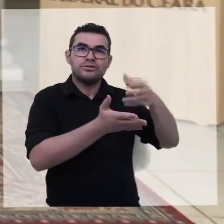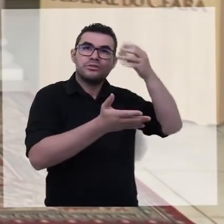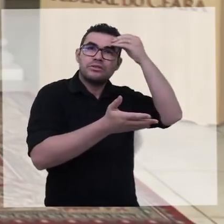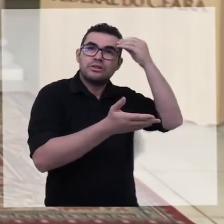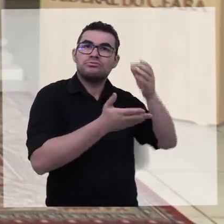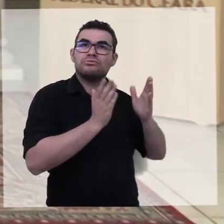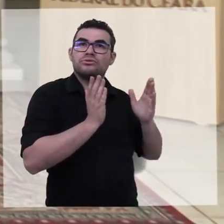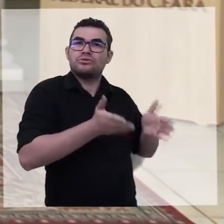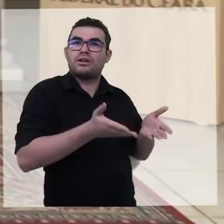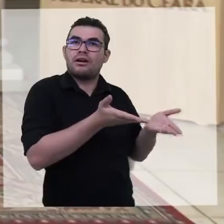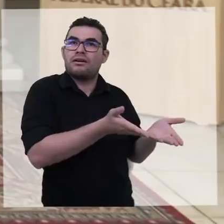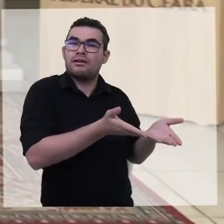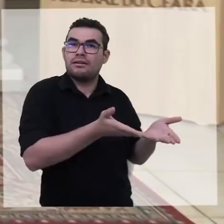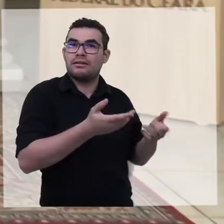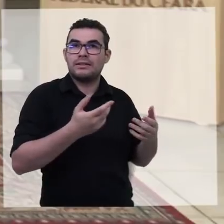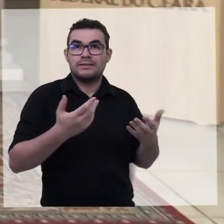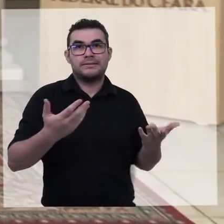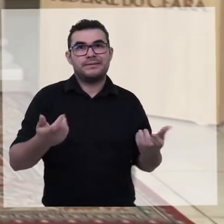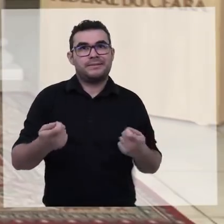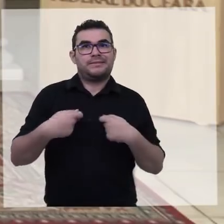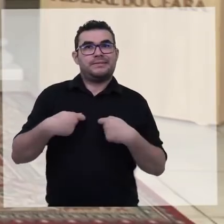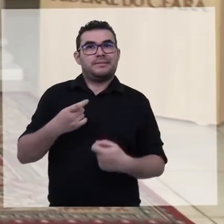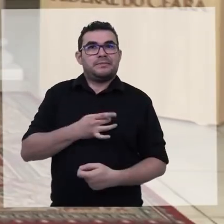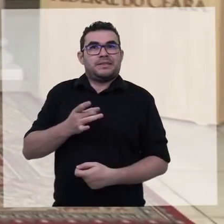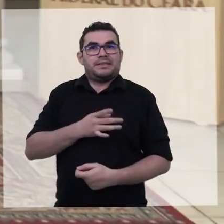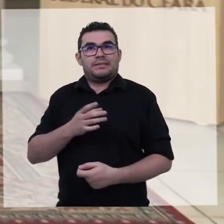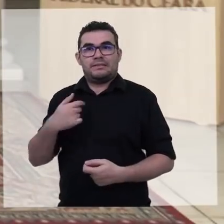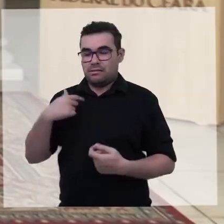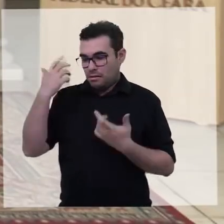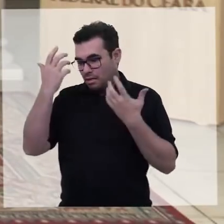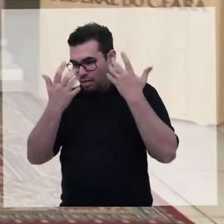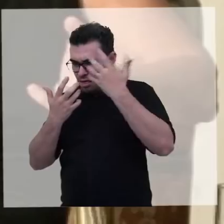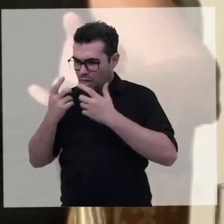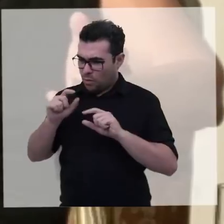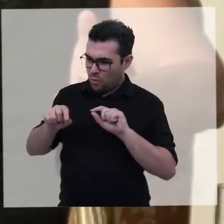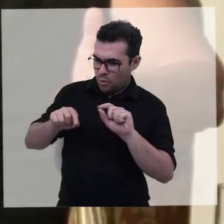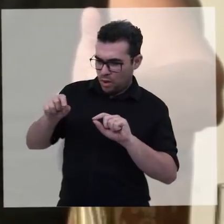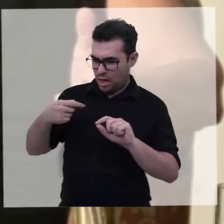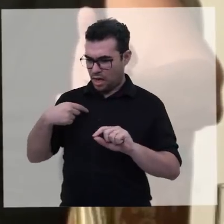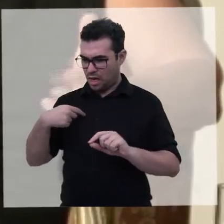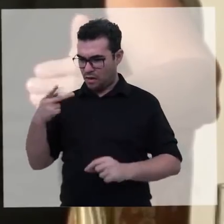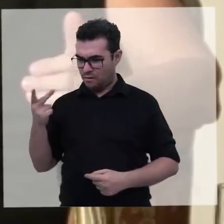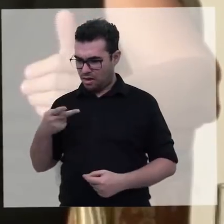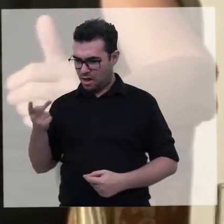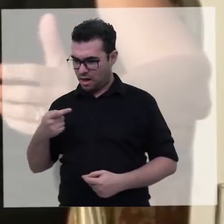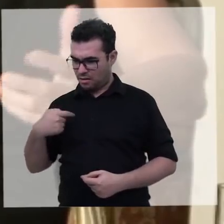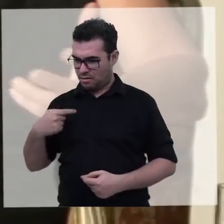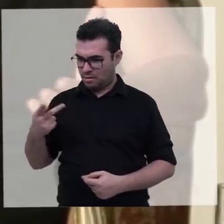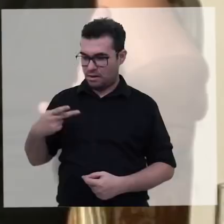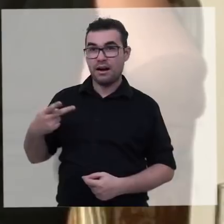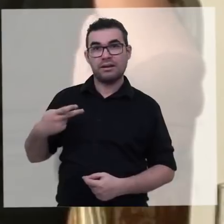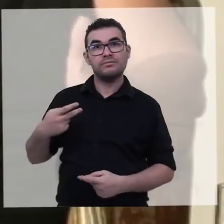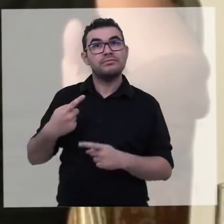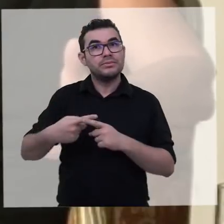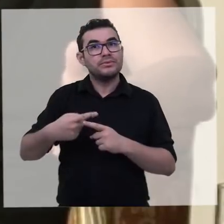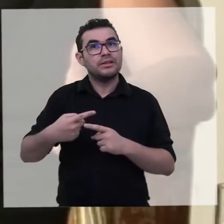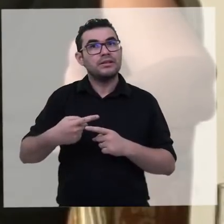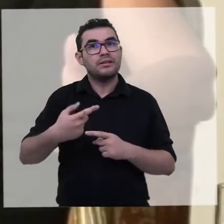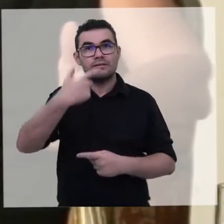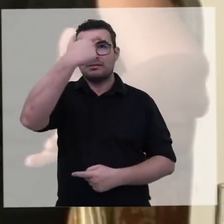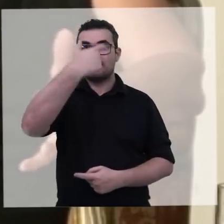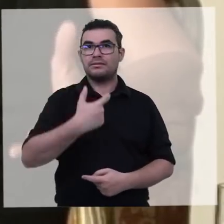Eu tive medo. Meu Deus, o que está errado aqui? Né? Porque você, enquanto cientista, você tem que ser